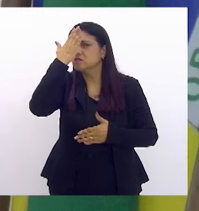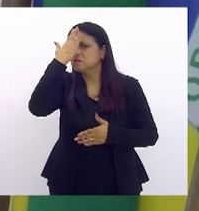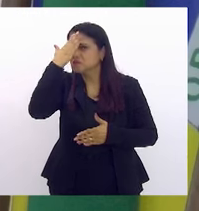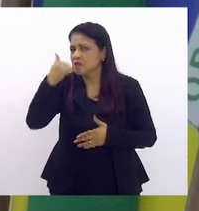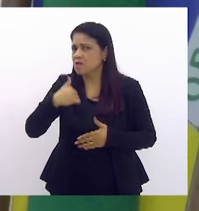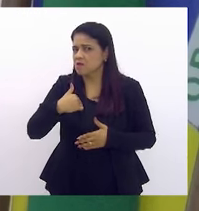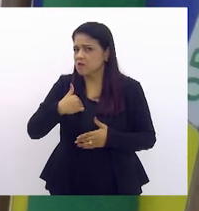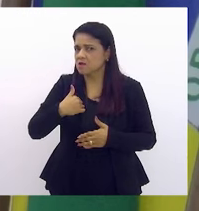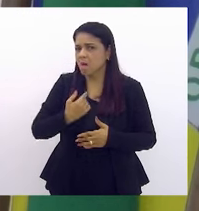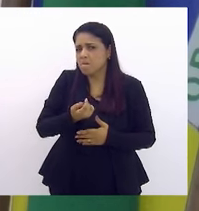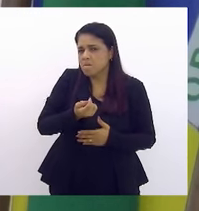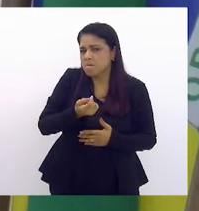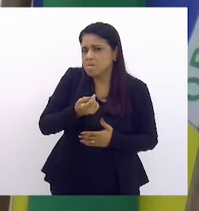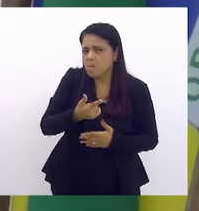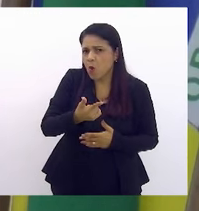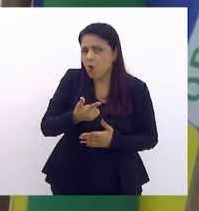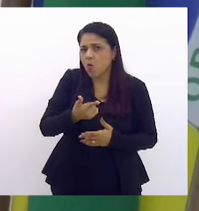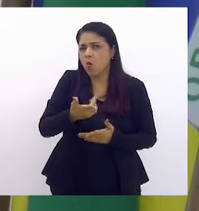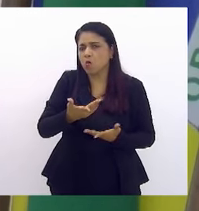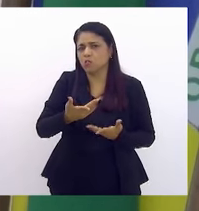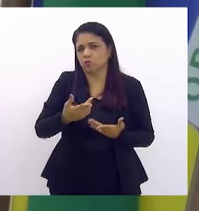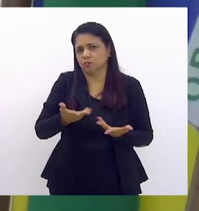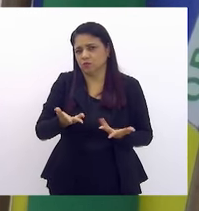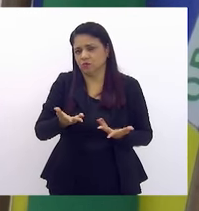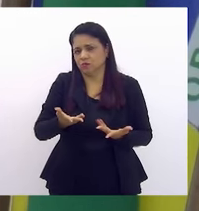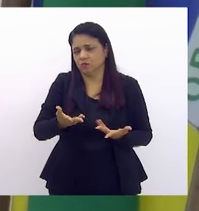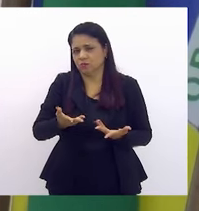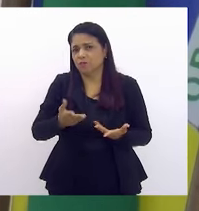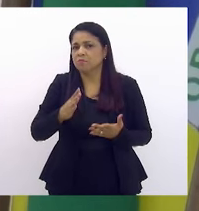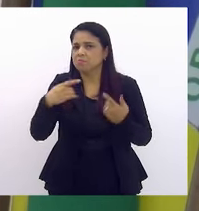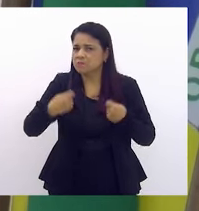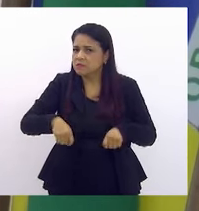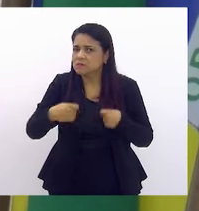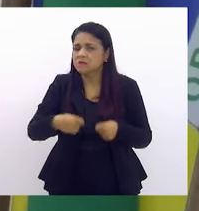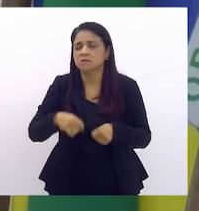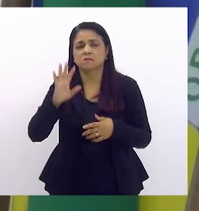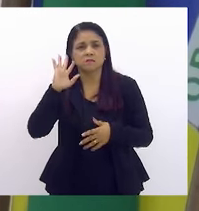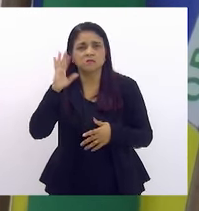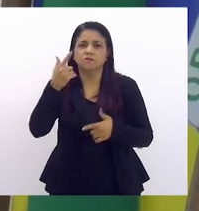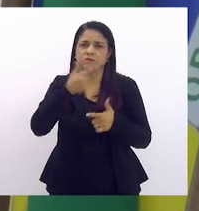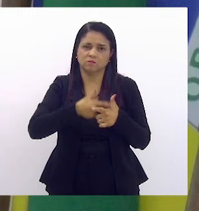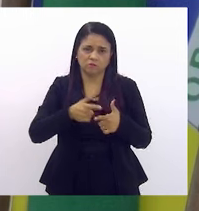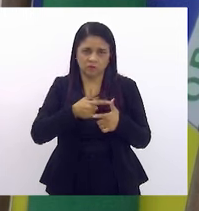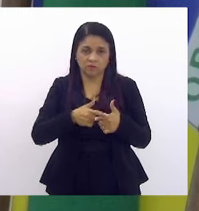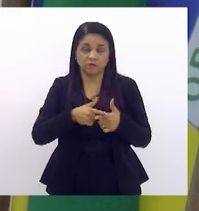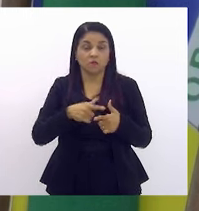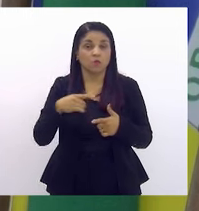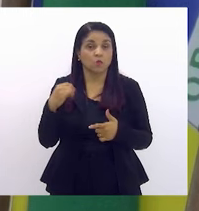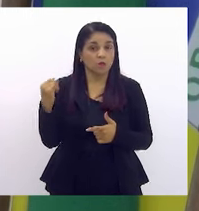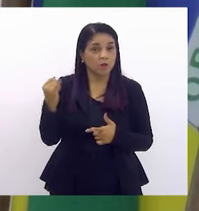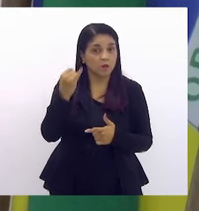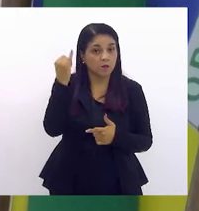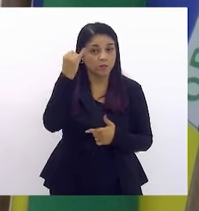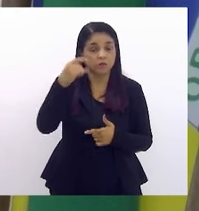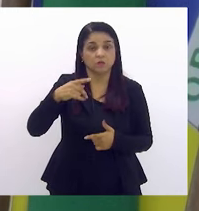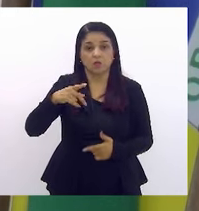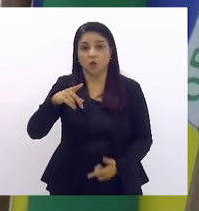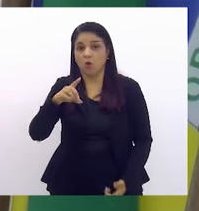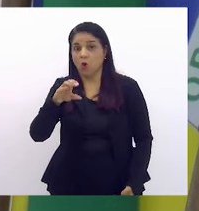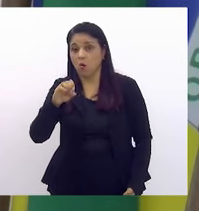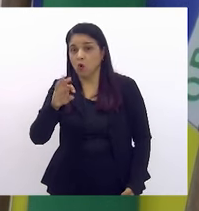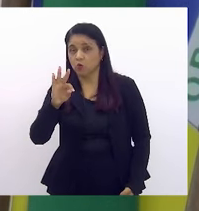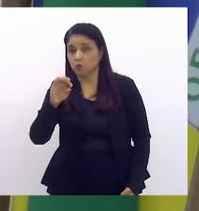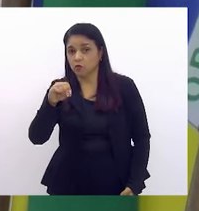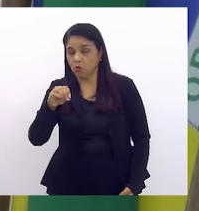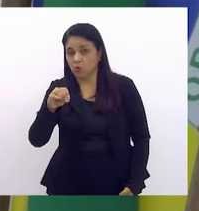com outorga, né, tem que resolver essa questão. Mas mais, talvez mais importante também da outorga é a questão de que